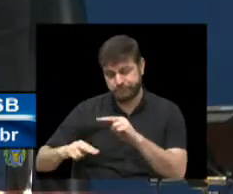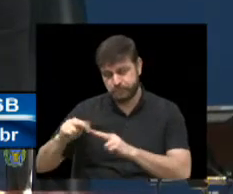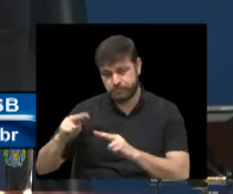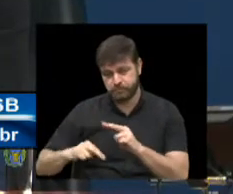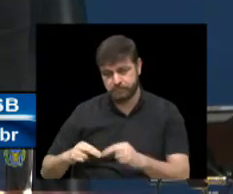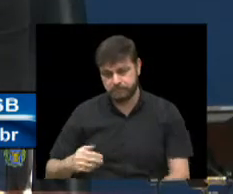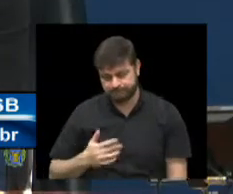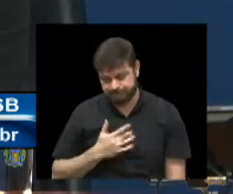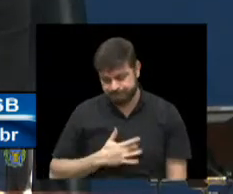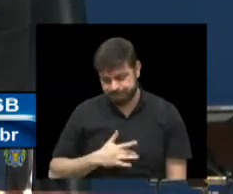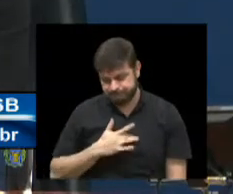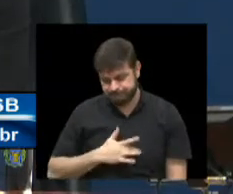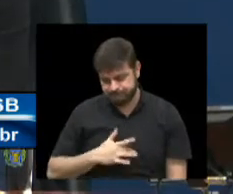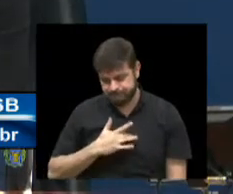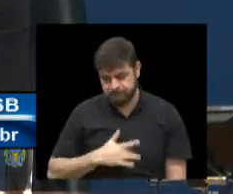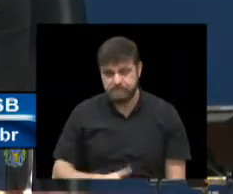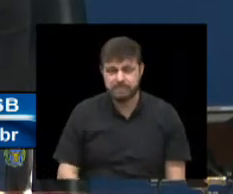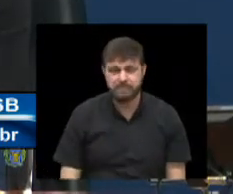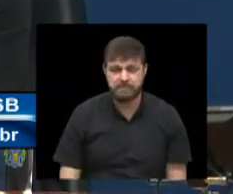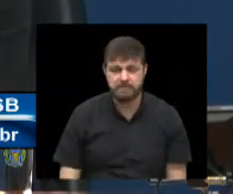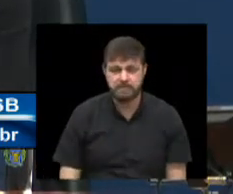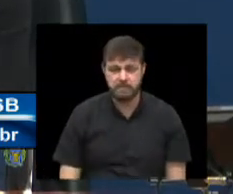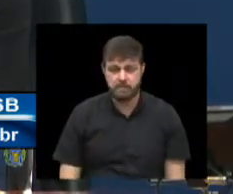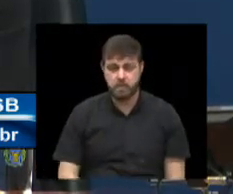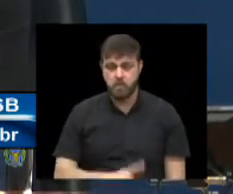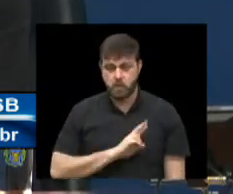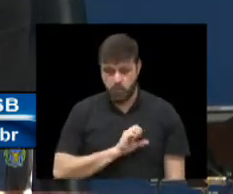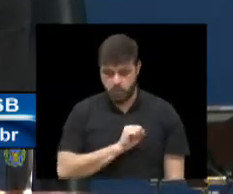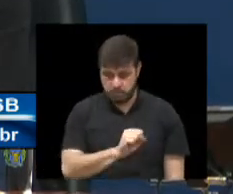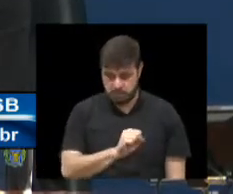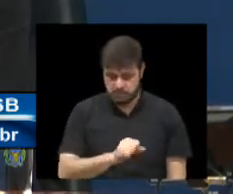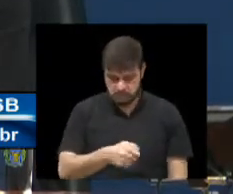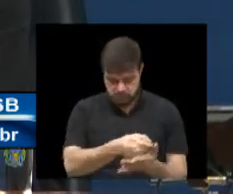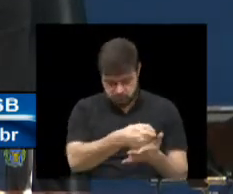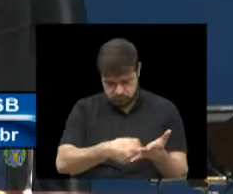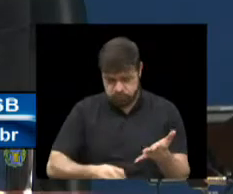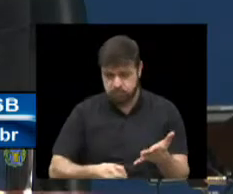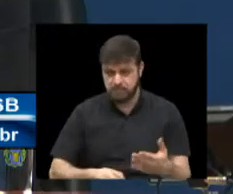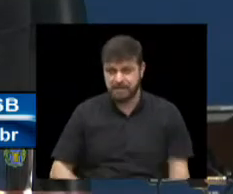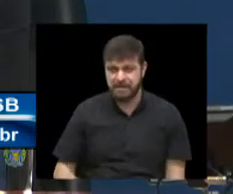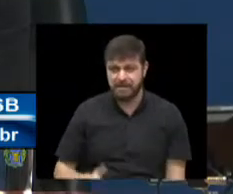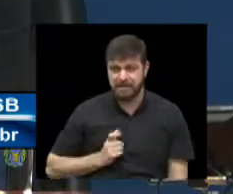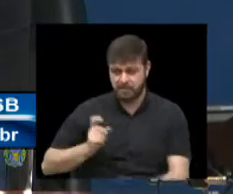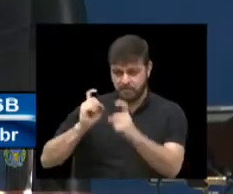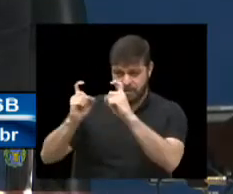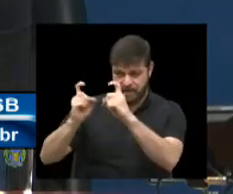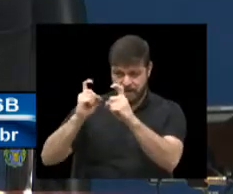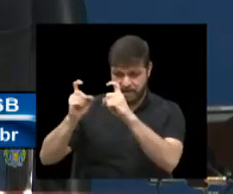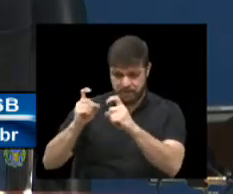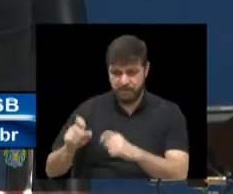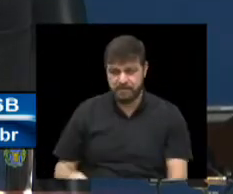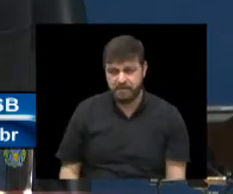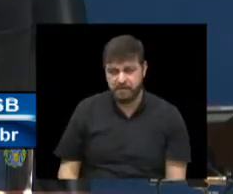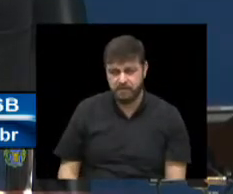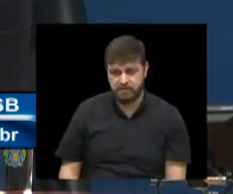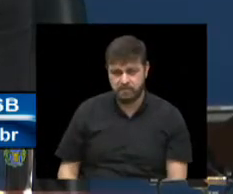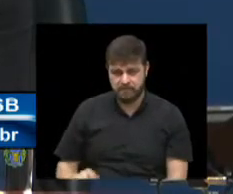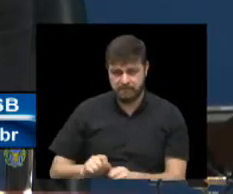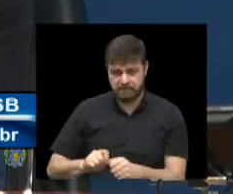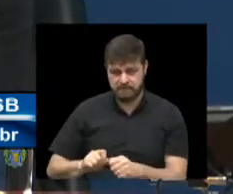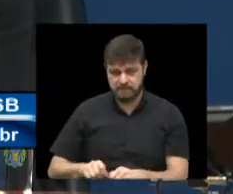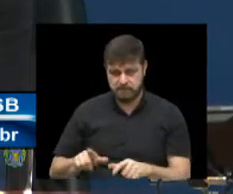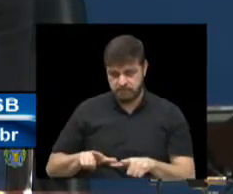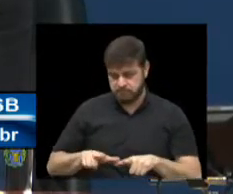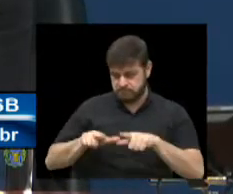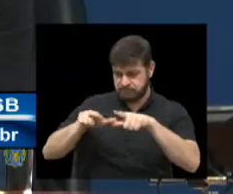1913, do senhor Luiz Rossini, requerendo realização de reunião solene fora da data para entrega à outorga